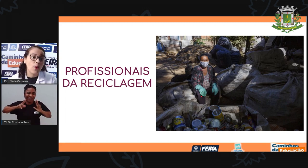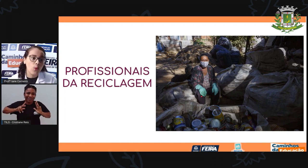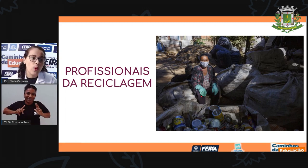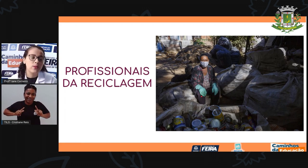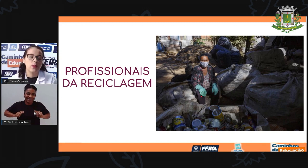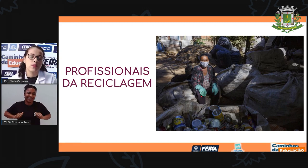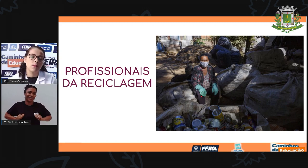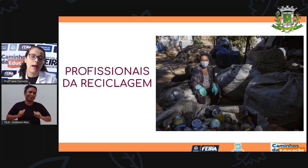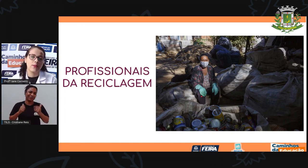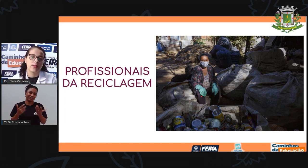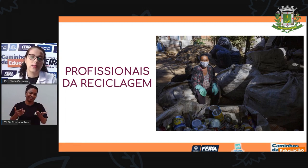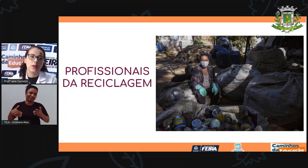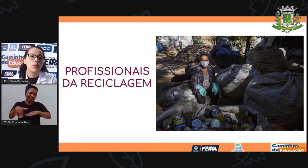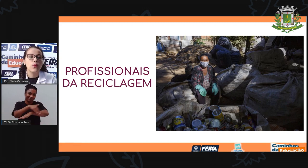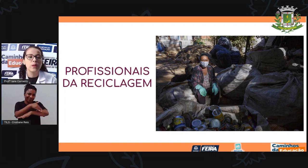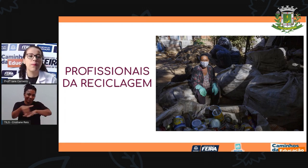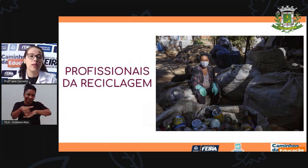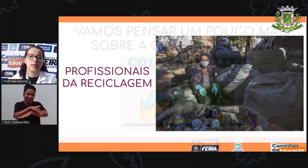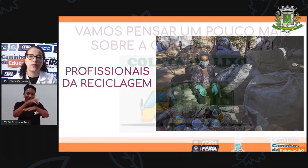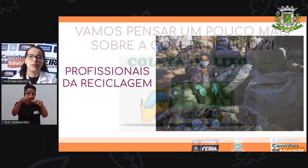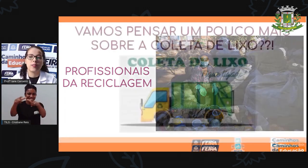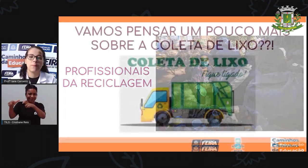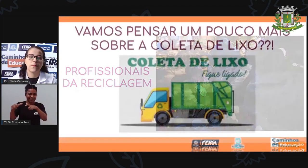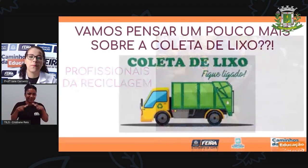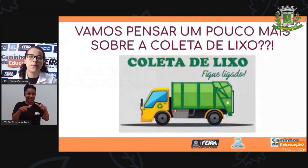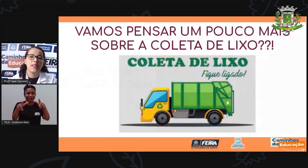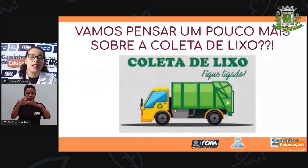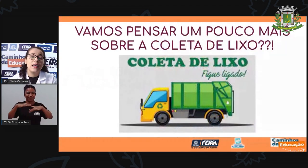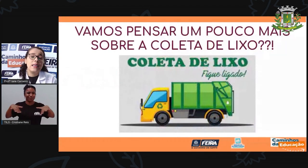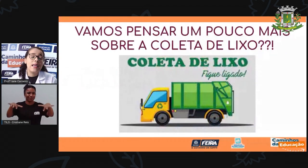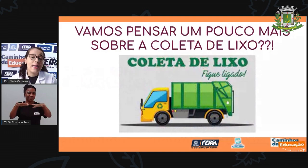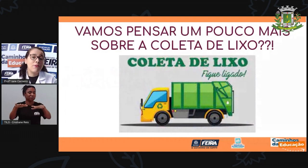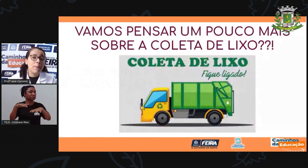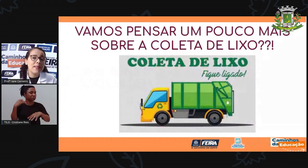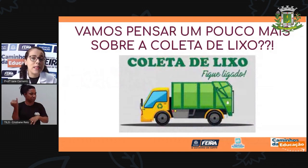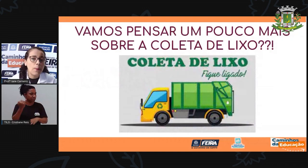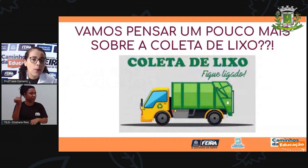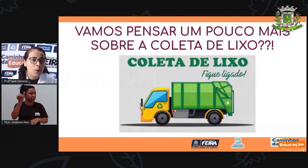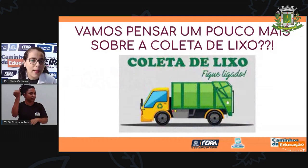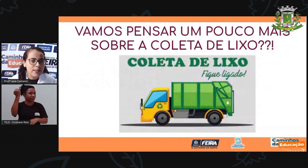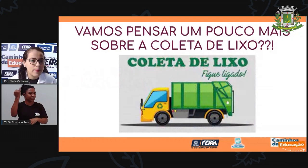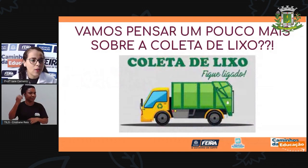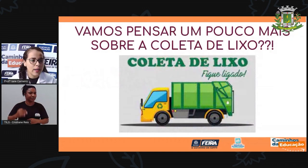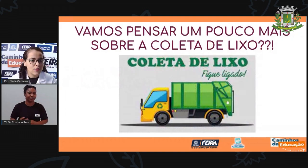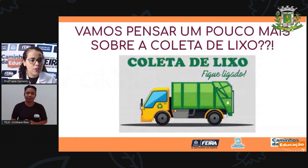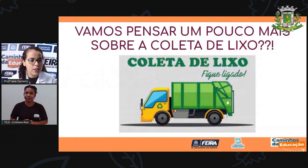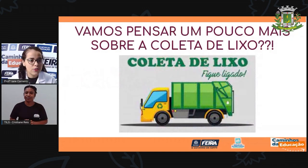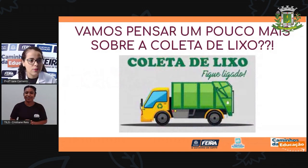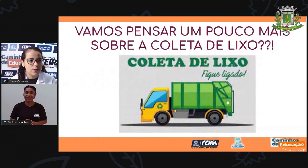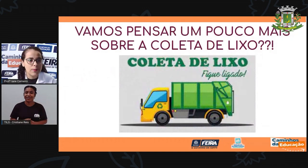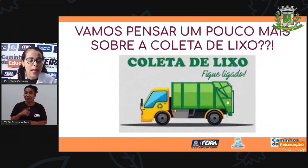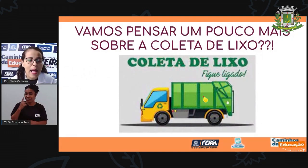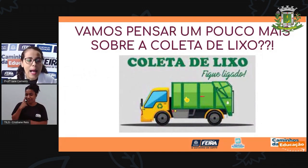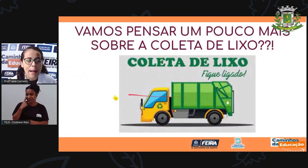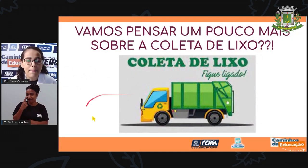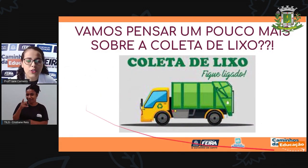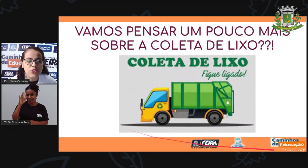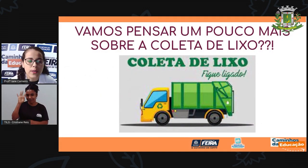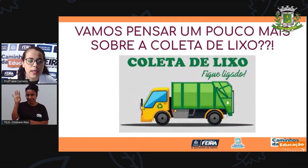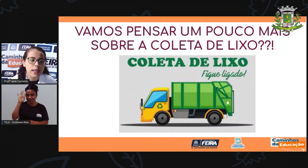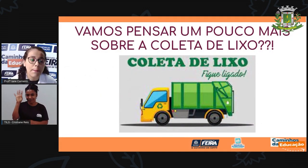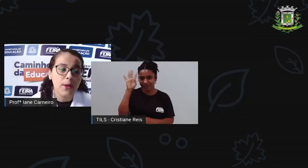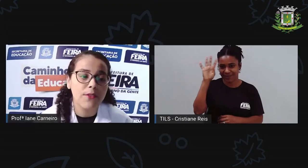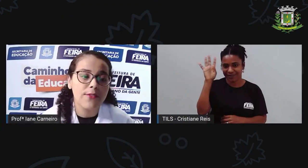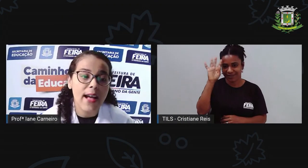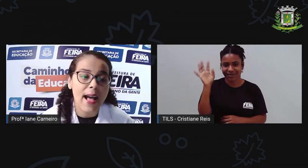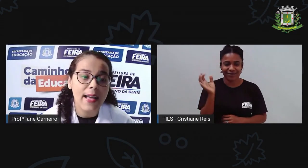nossa rua, dos nossos bairros. Eles são muito importantes. E aí, vamos pensar um pouco mais sobre a coleta de lixo? Vamos lá, rapidinho